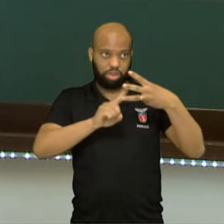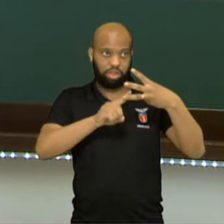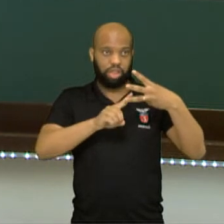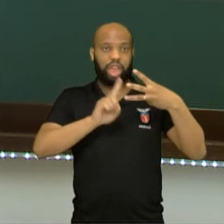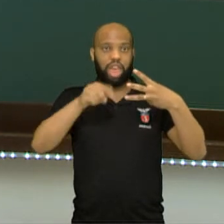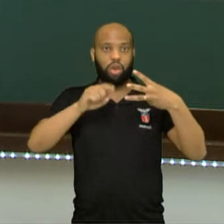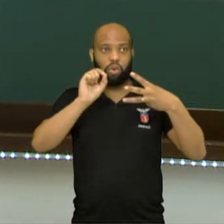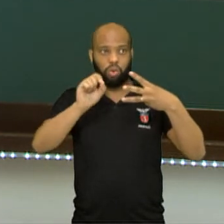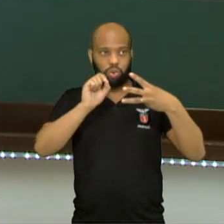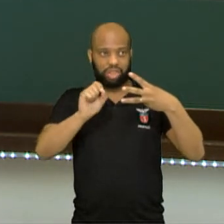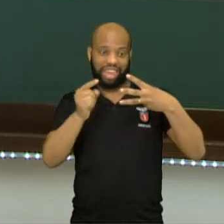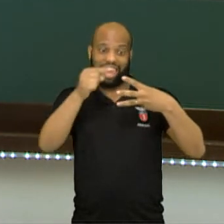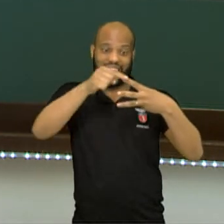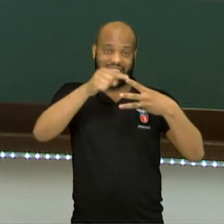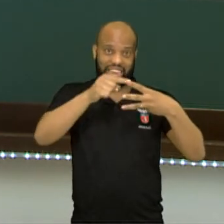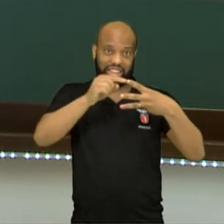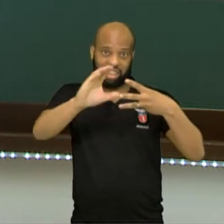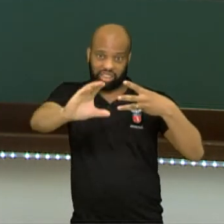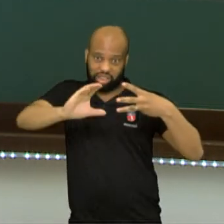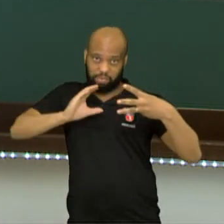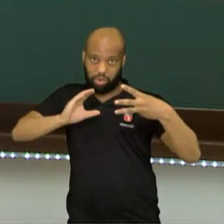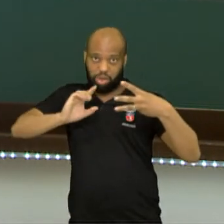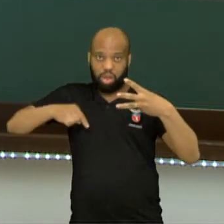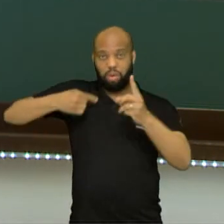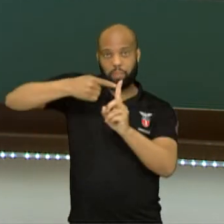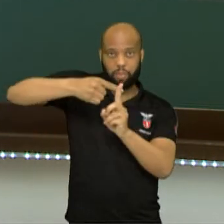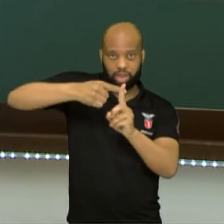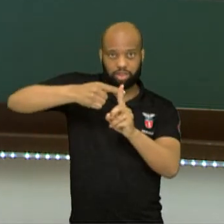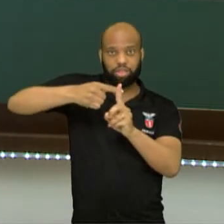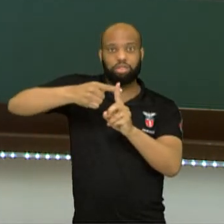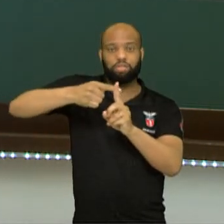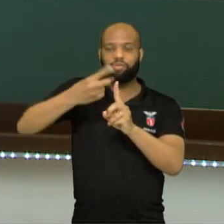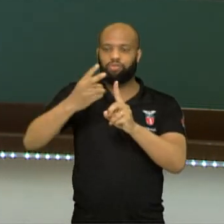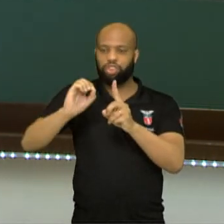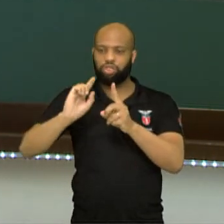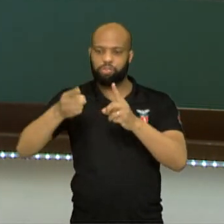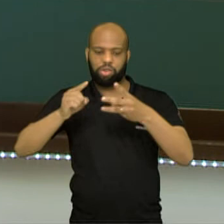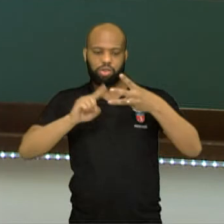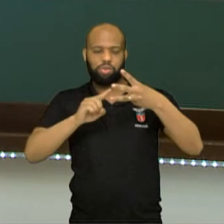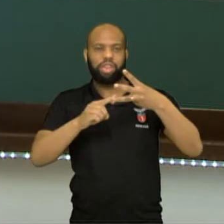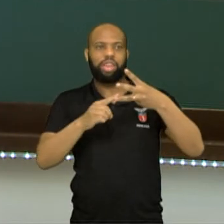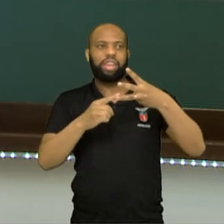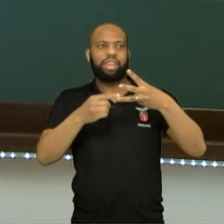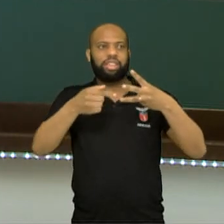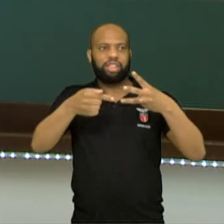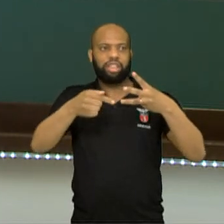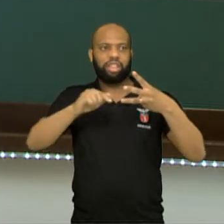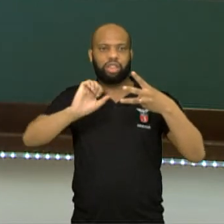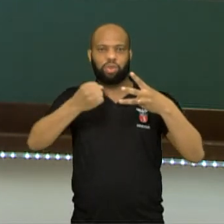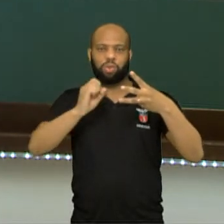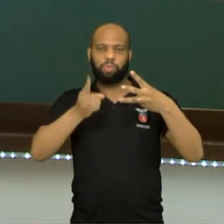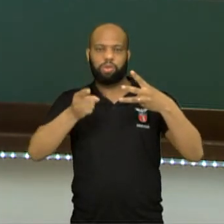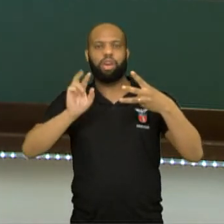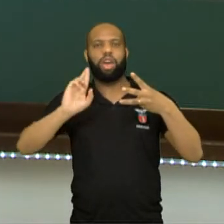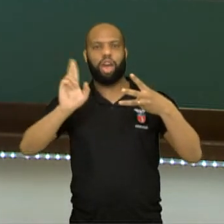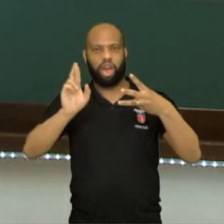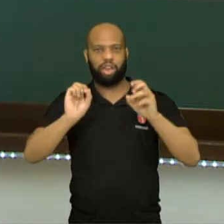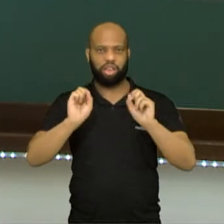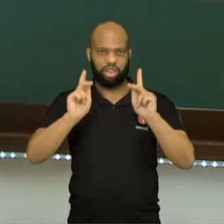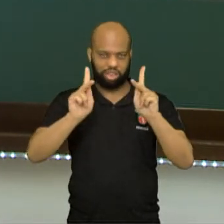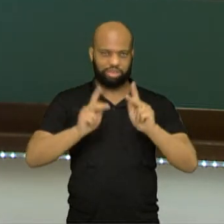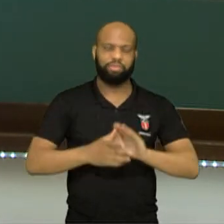e Theo recebeu o valor do Caio mais 20 mil, 78 mil